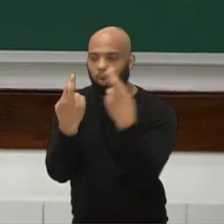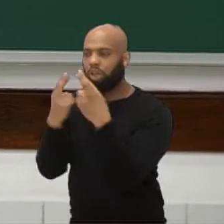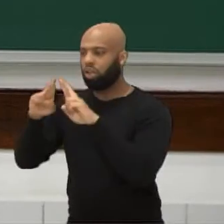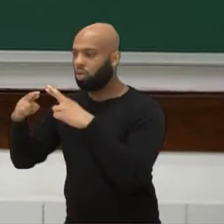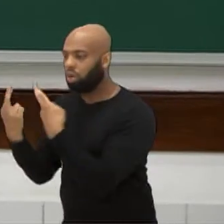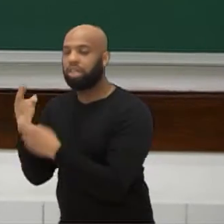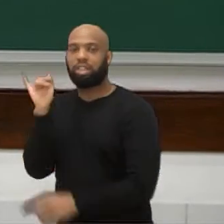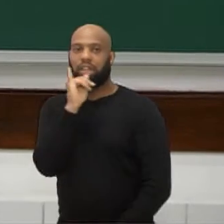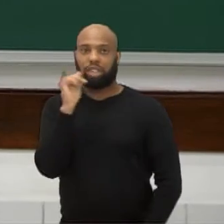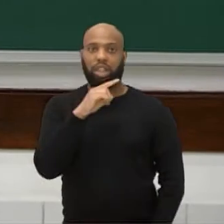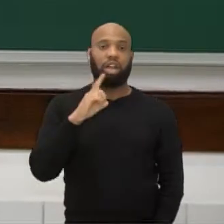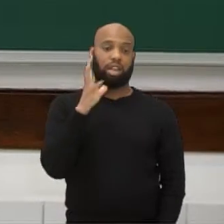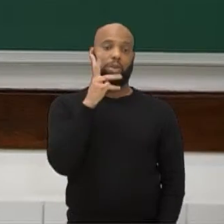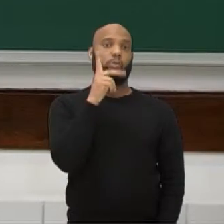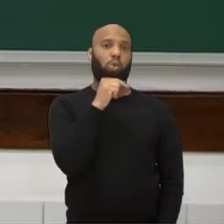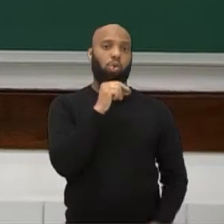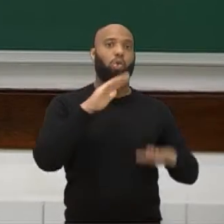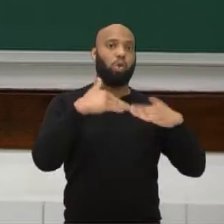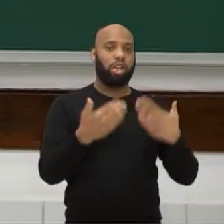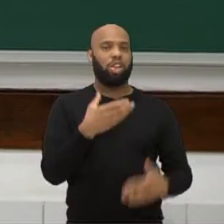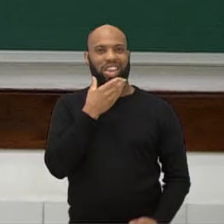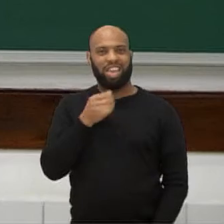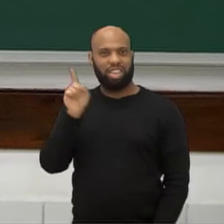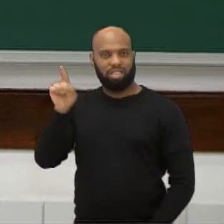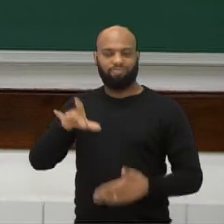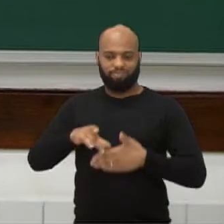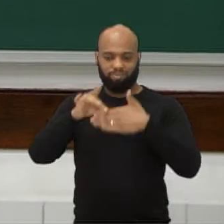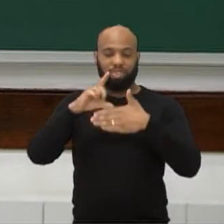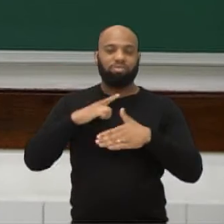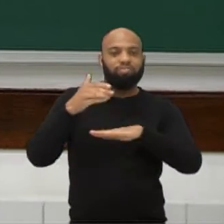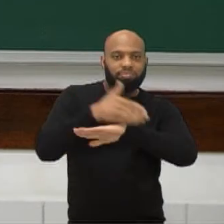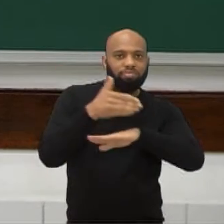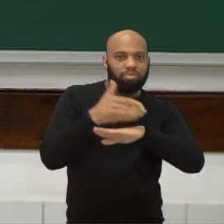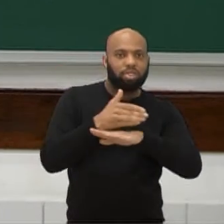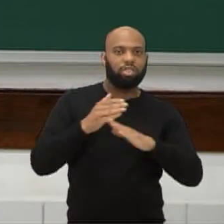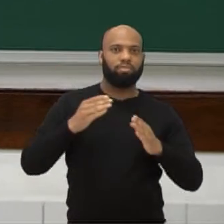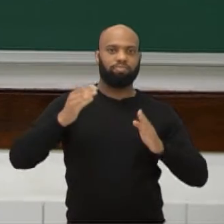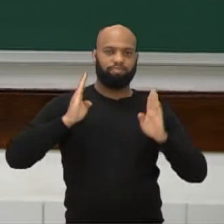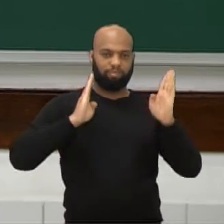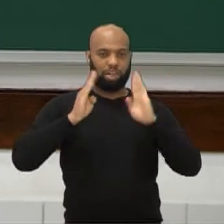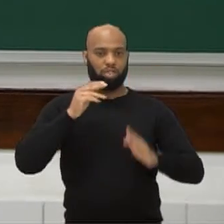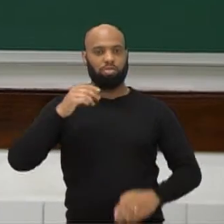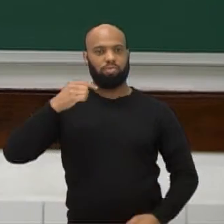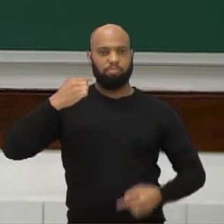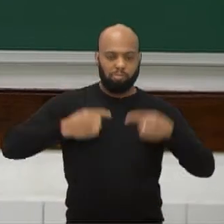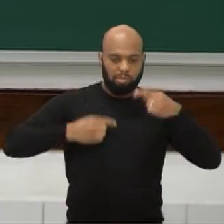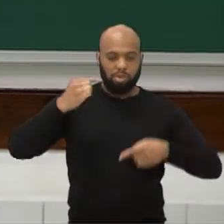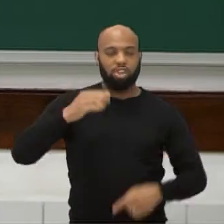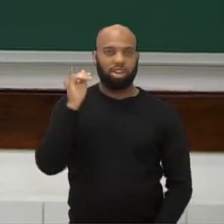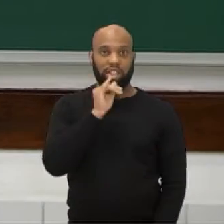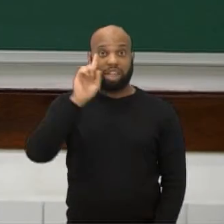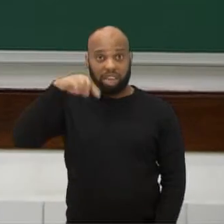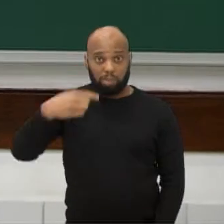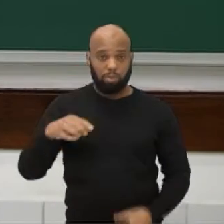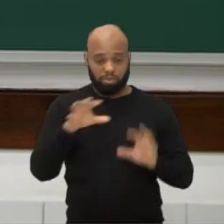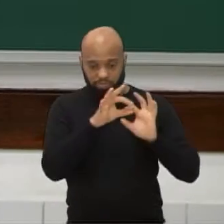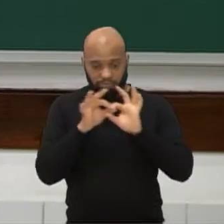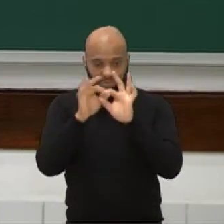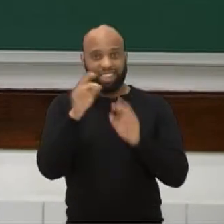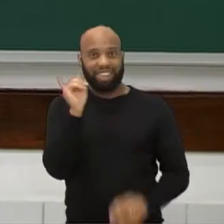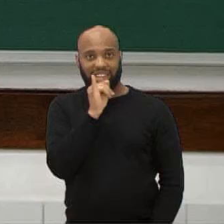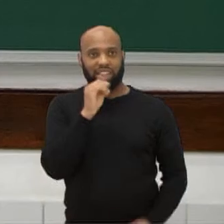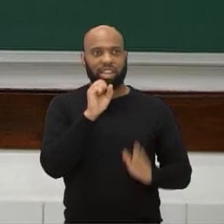um processo que levou um tempo. E Giuseppe Garibaldi fez parte desse processo político na Itália. Depois da unificação da Itália,